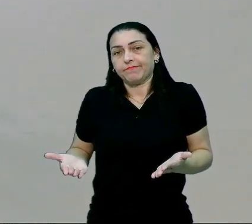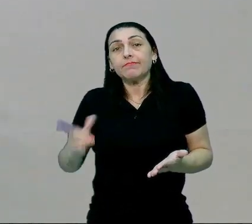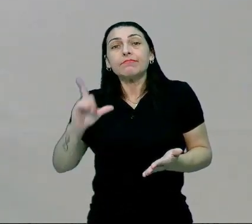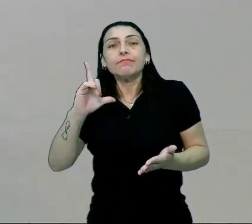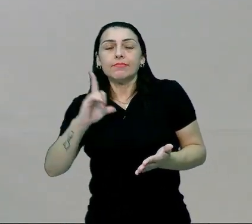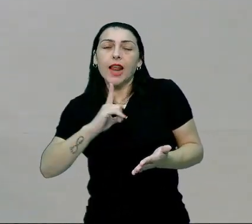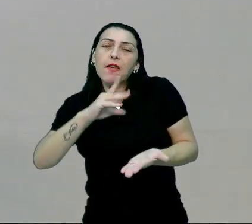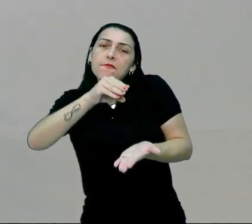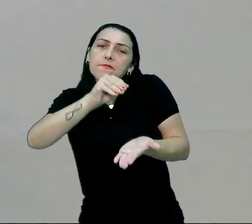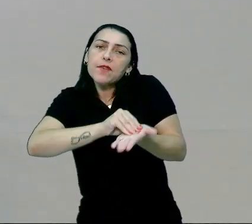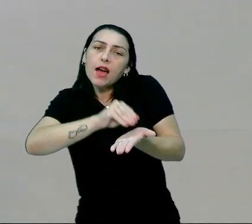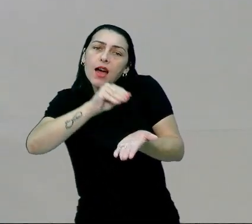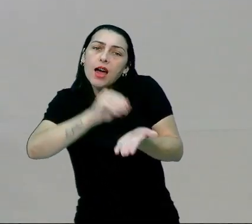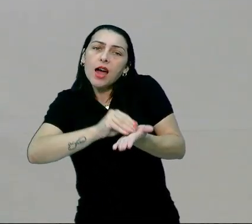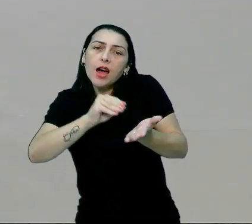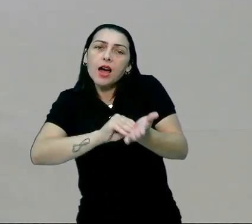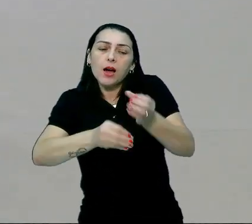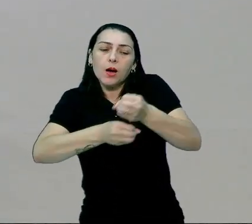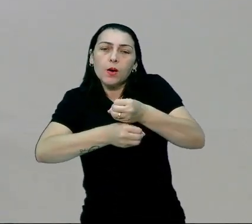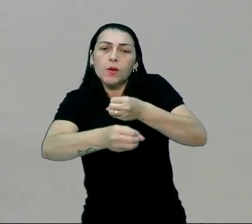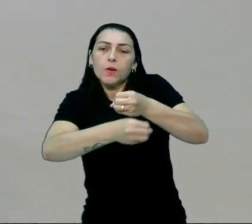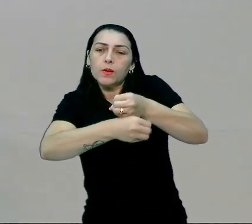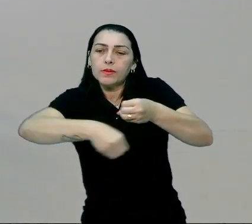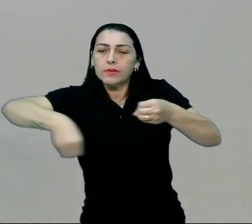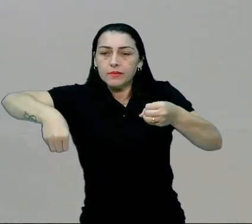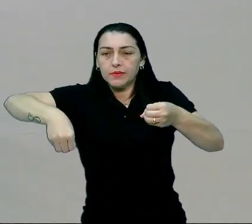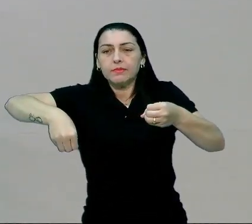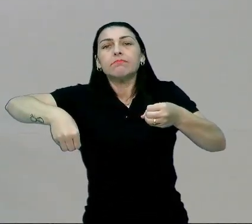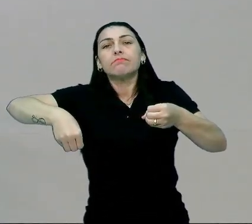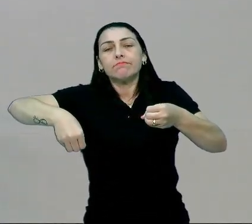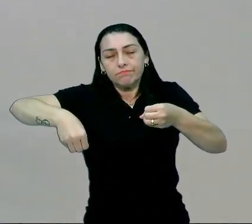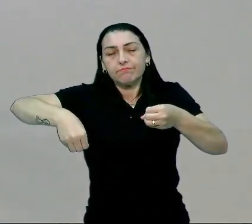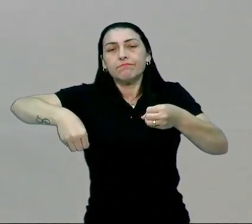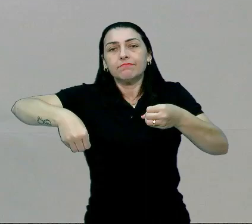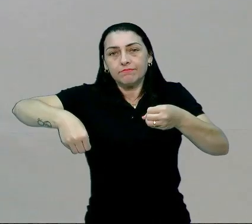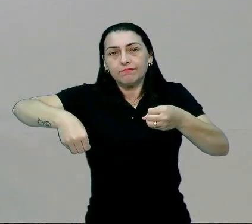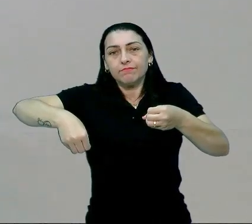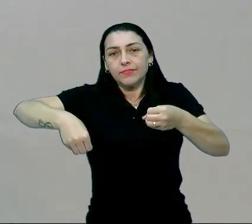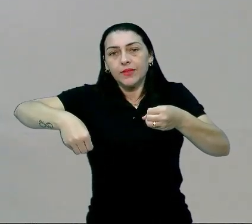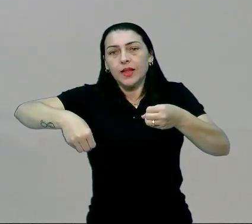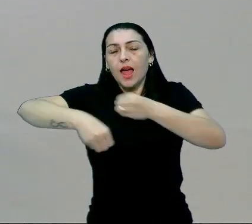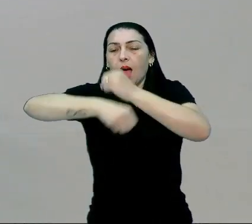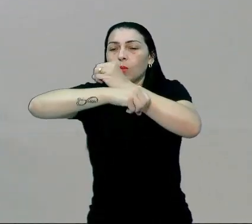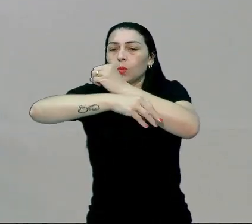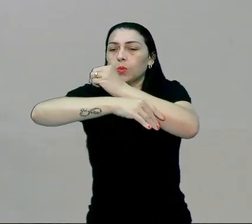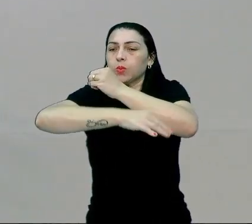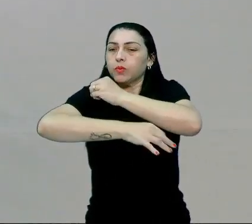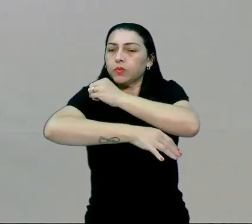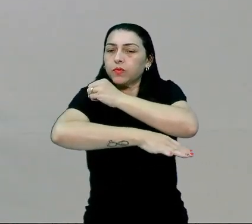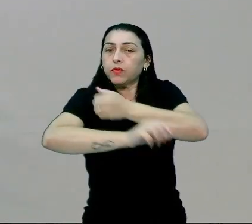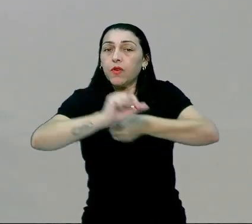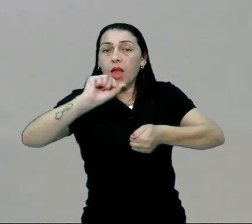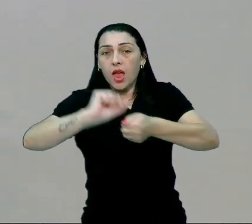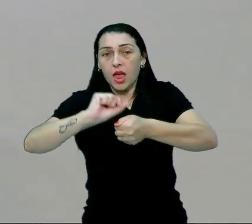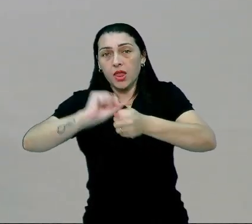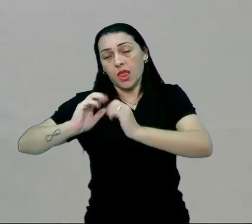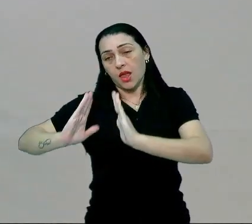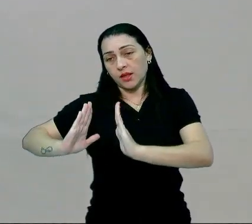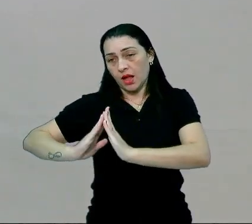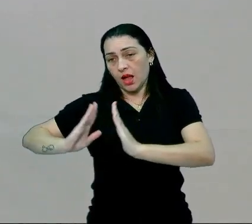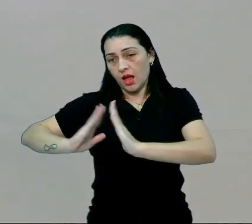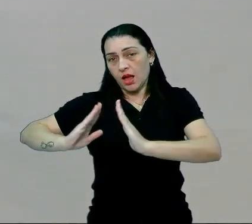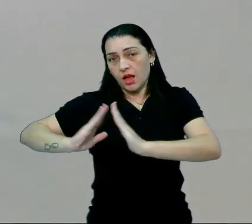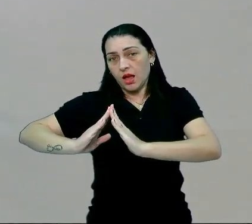a ausência do saneamento básico. Ou seja, os dejetos produzidos nos